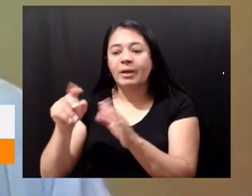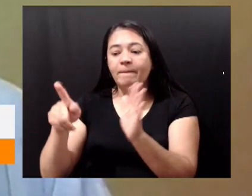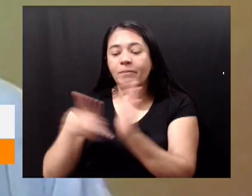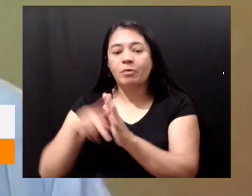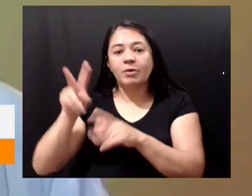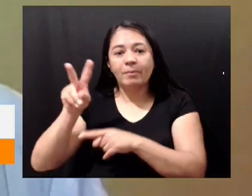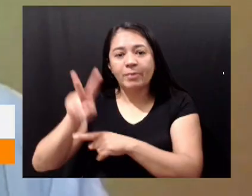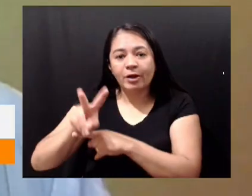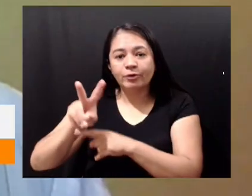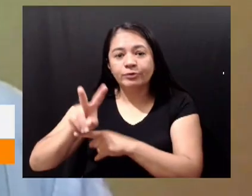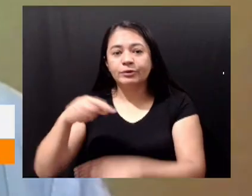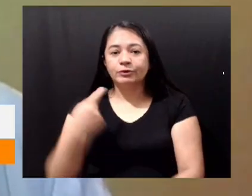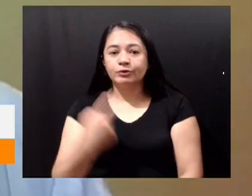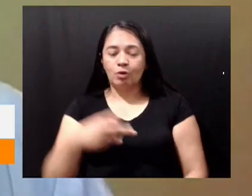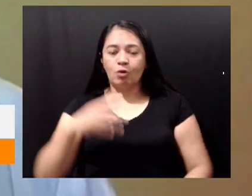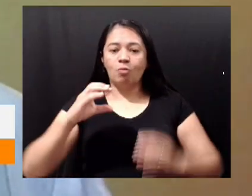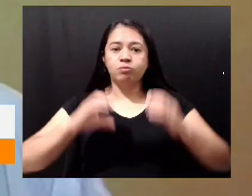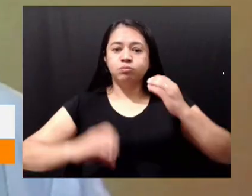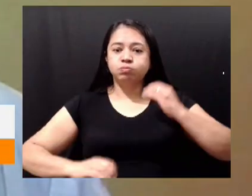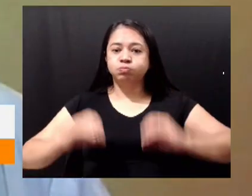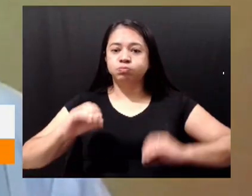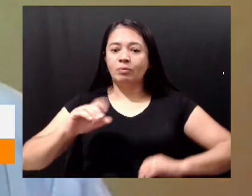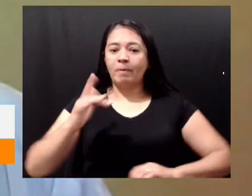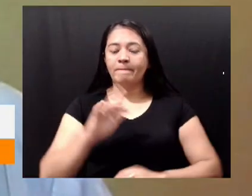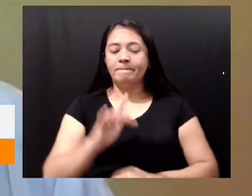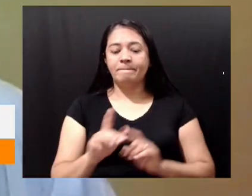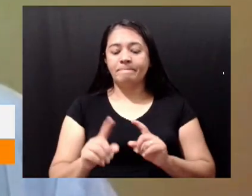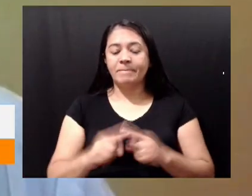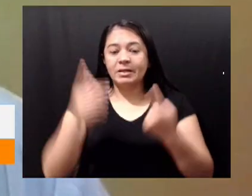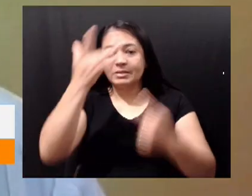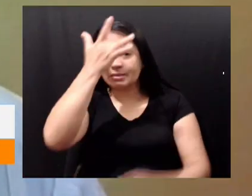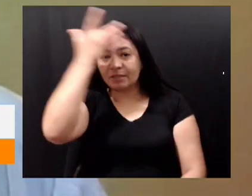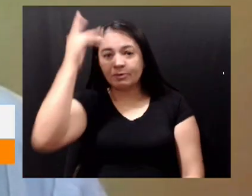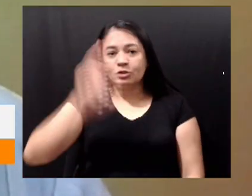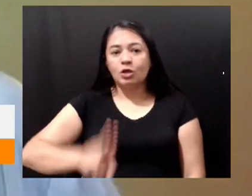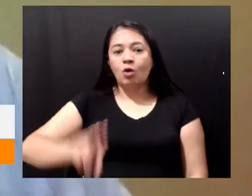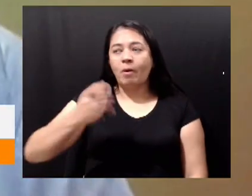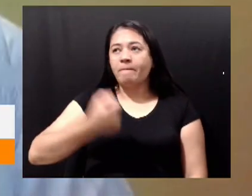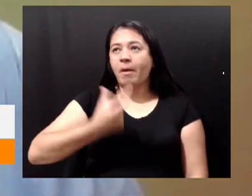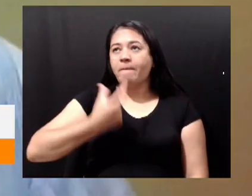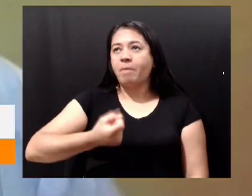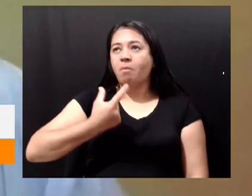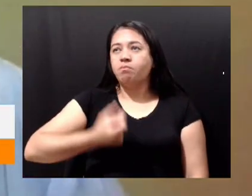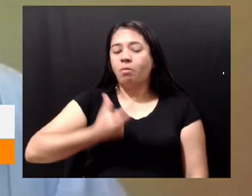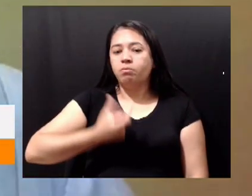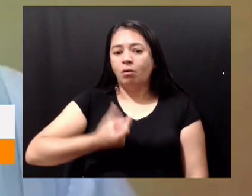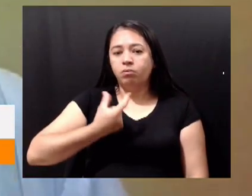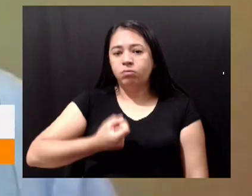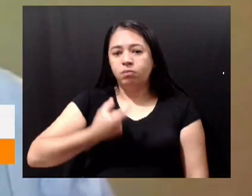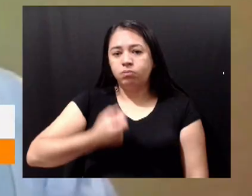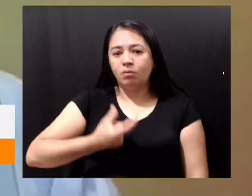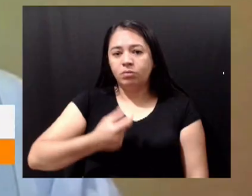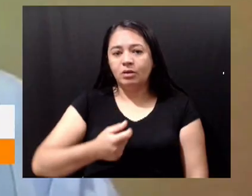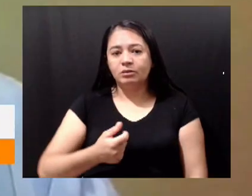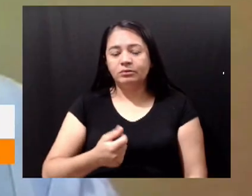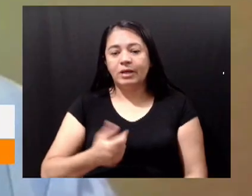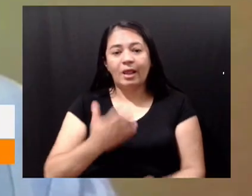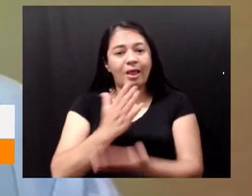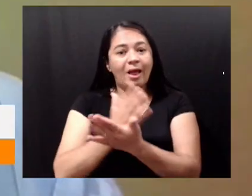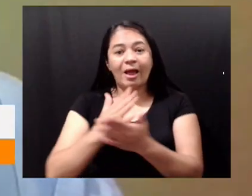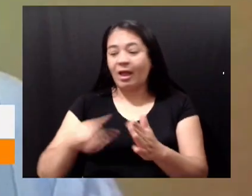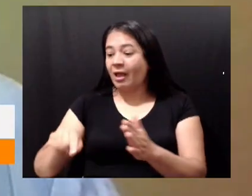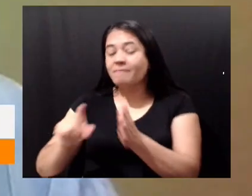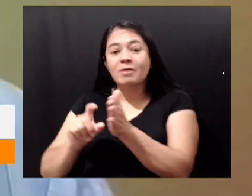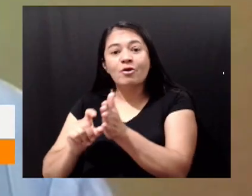Uhum. E quando a pessoa utiliza muito antibiótico, ela praticamente ela